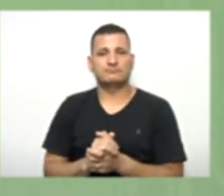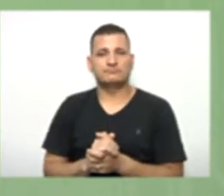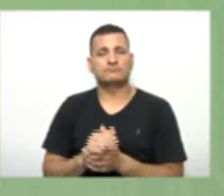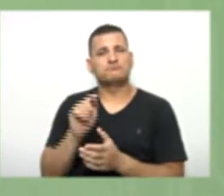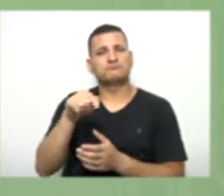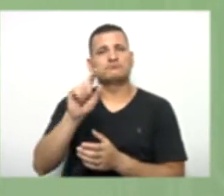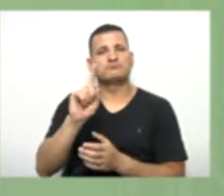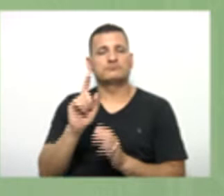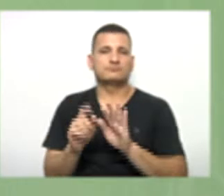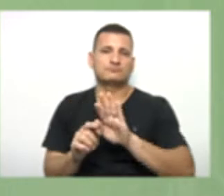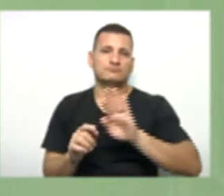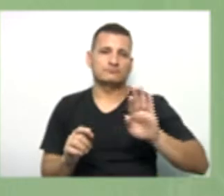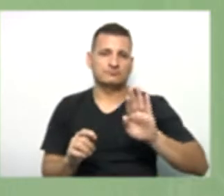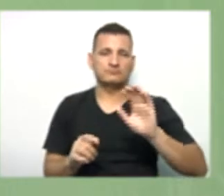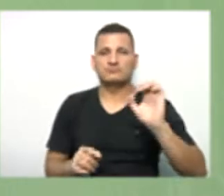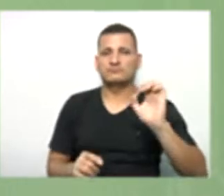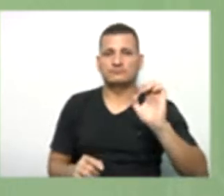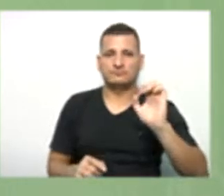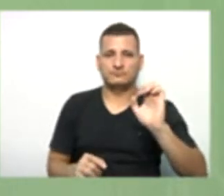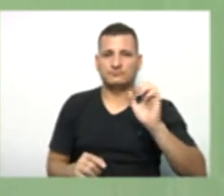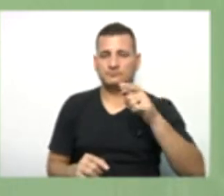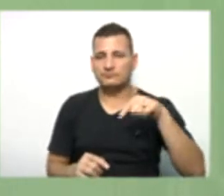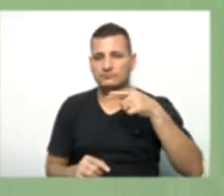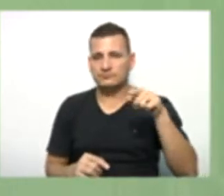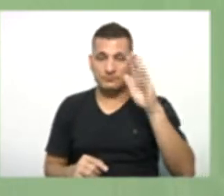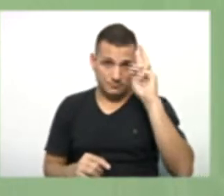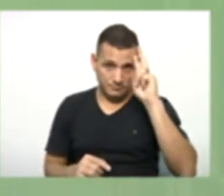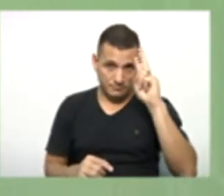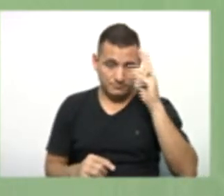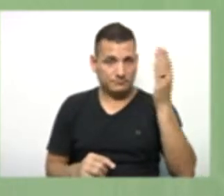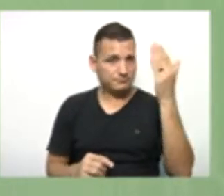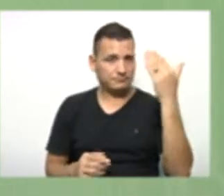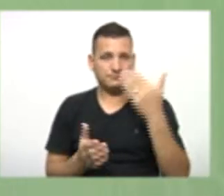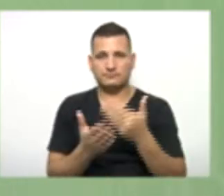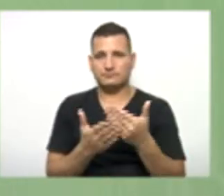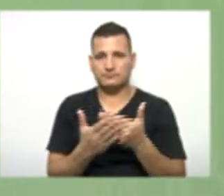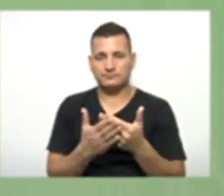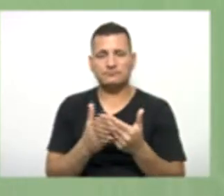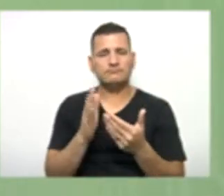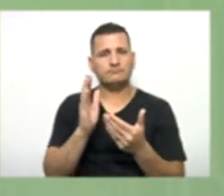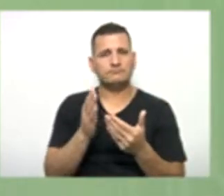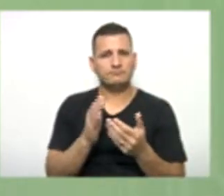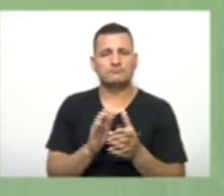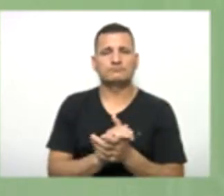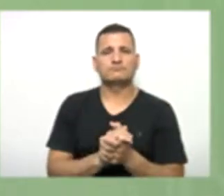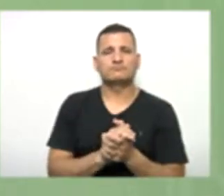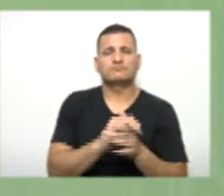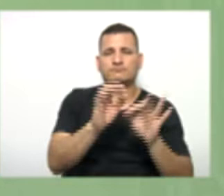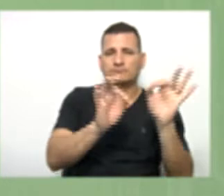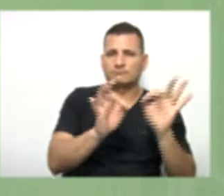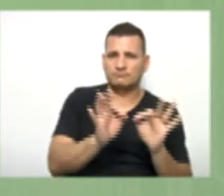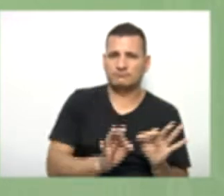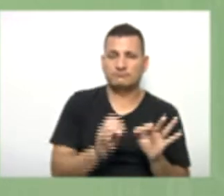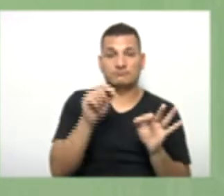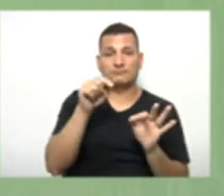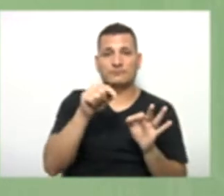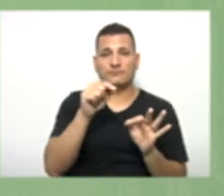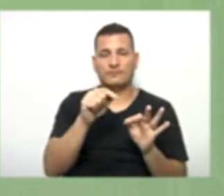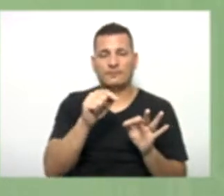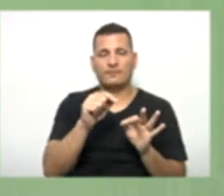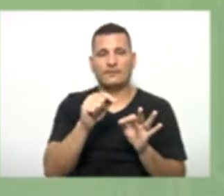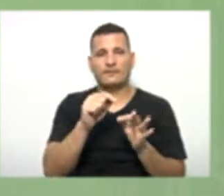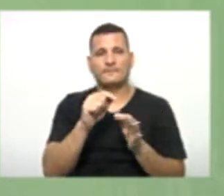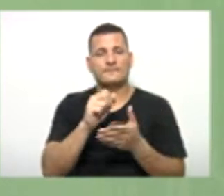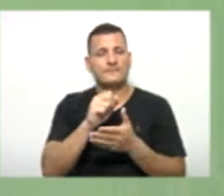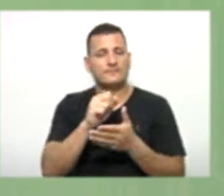lado esquerdo. Vocês lembram que na aula passada eu agrupei as contas aqui na resolução do